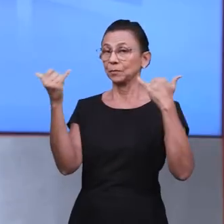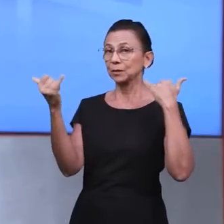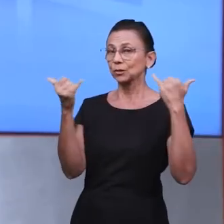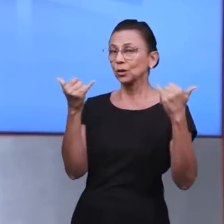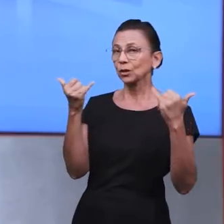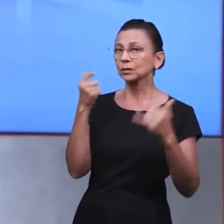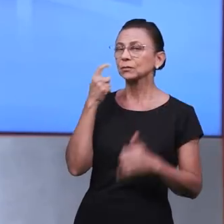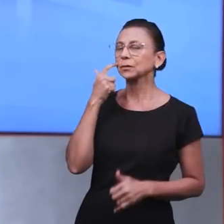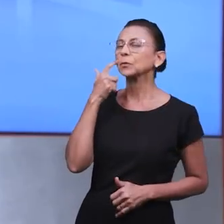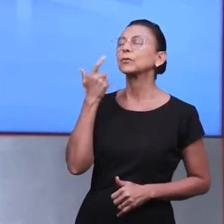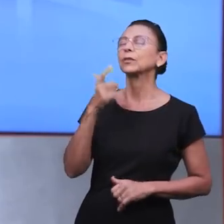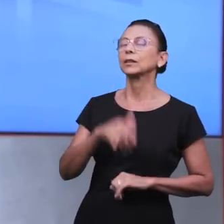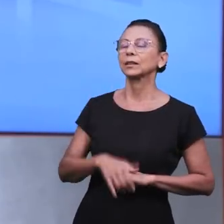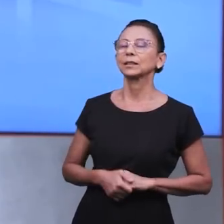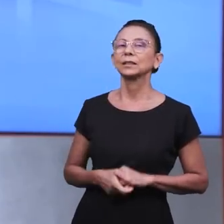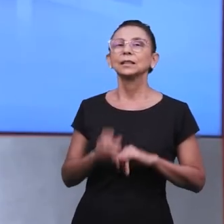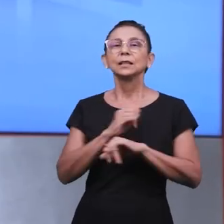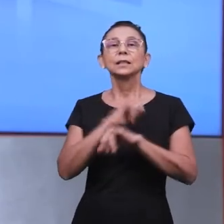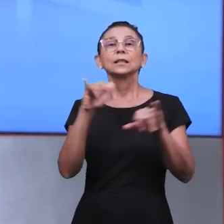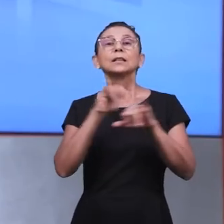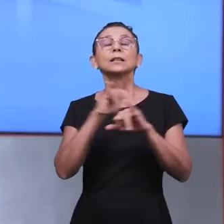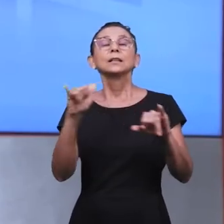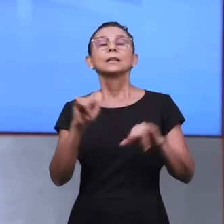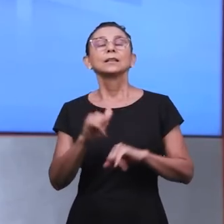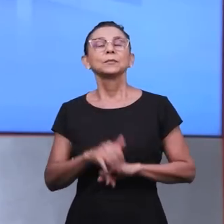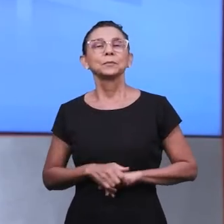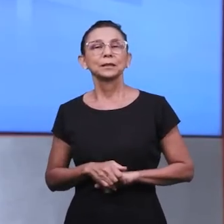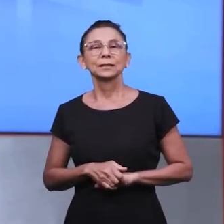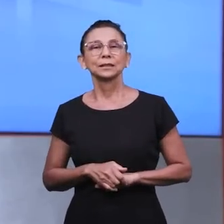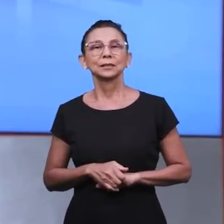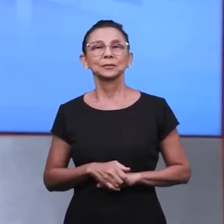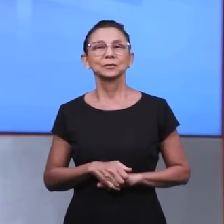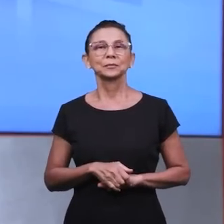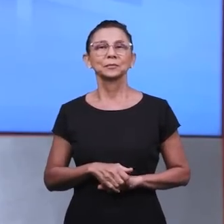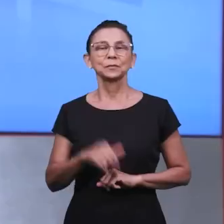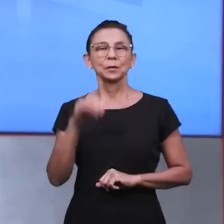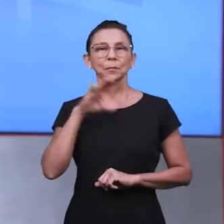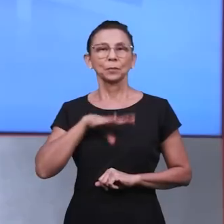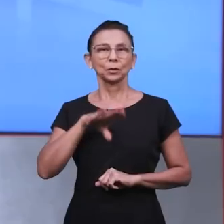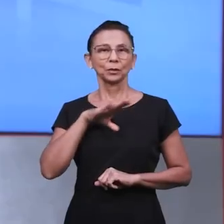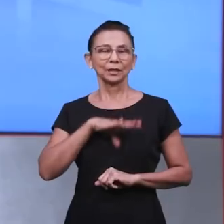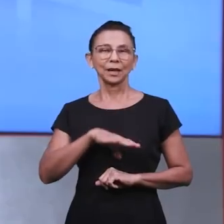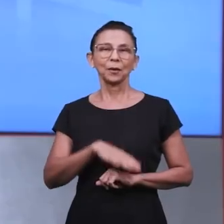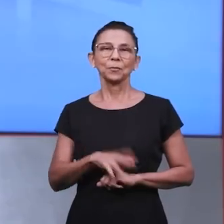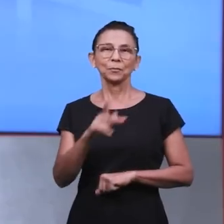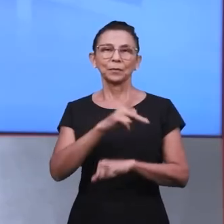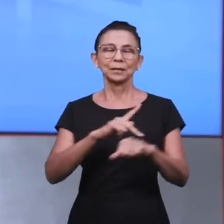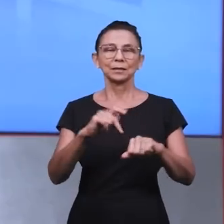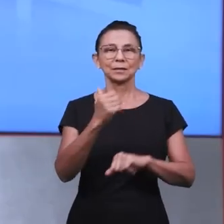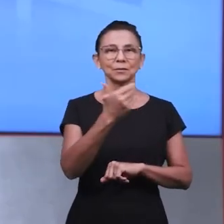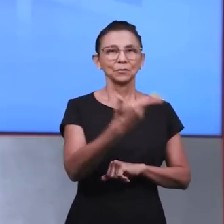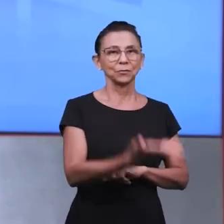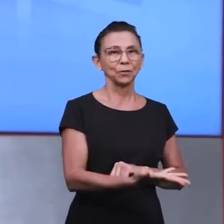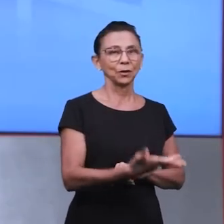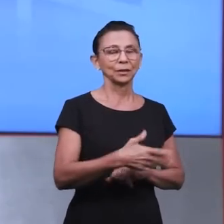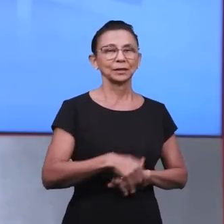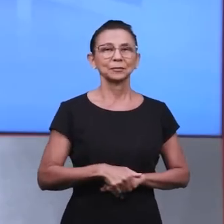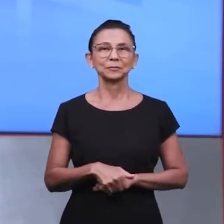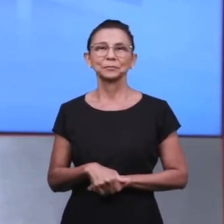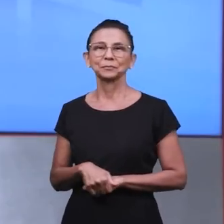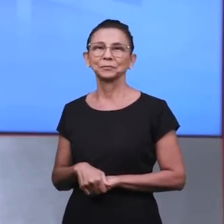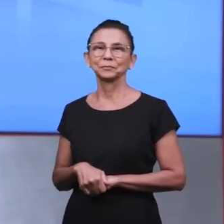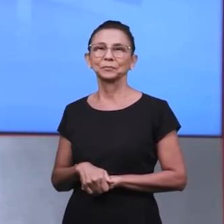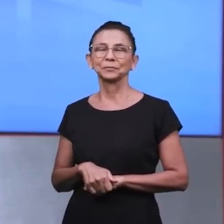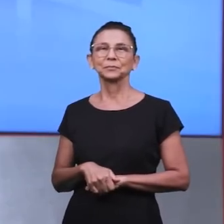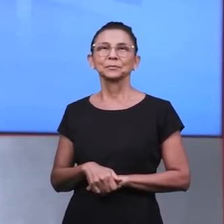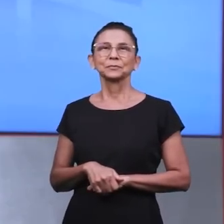trazendo mais notícias, mais informações para os nossos queridos irmãos. Alô, Rebeca Ribeiro, que fala diretamente de Portugal,